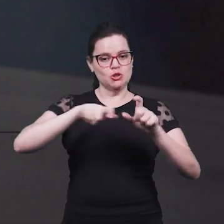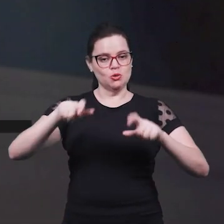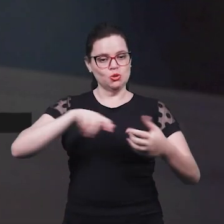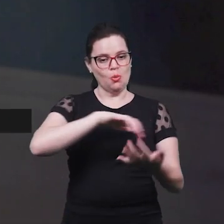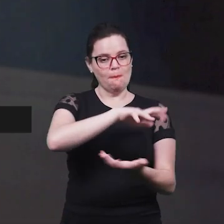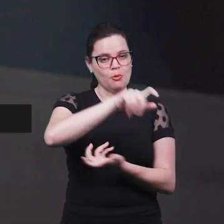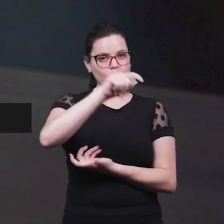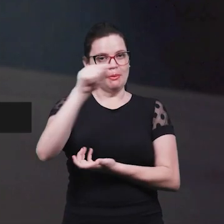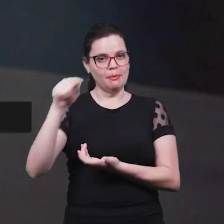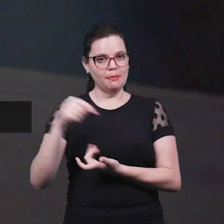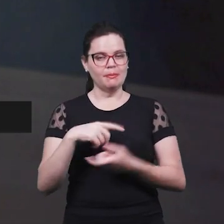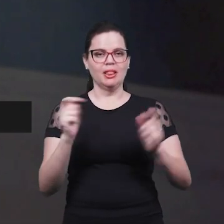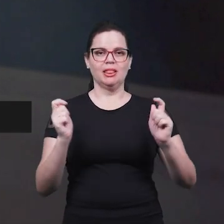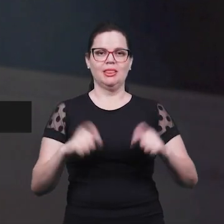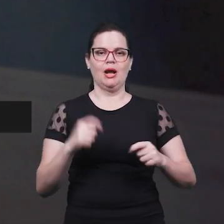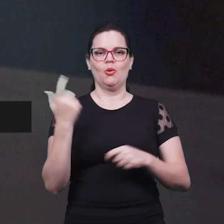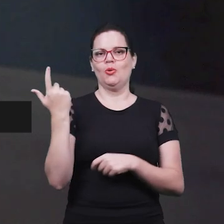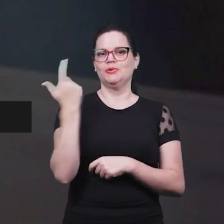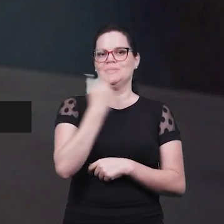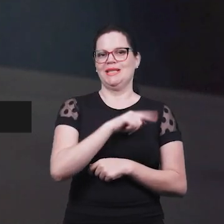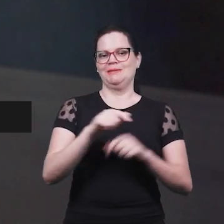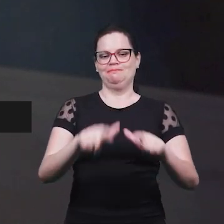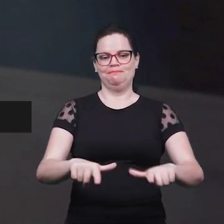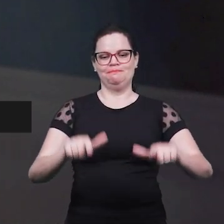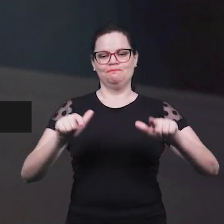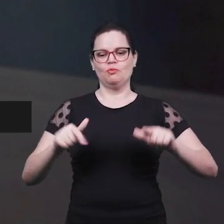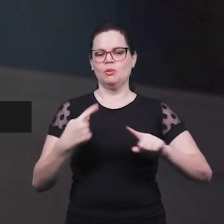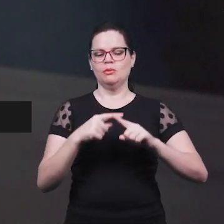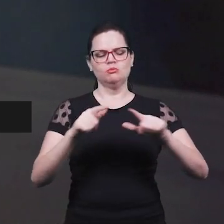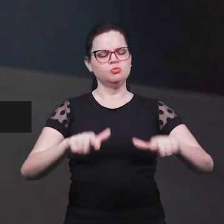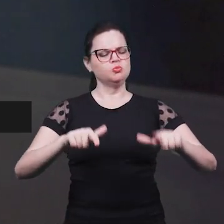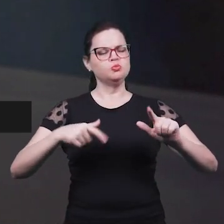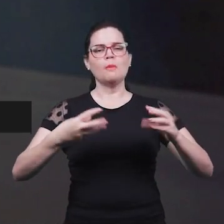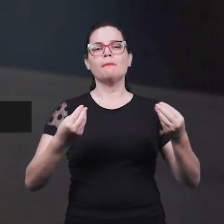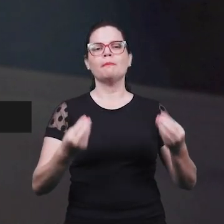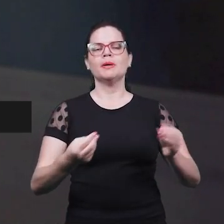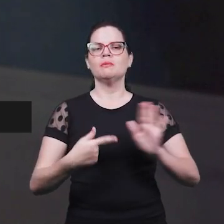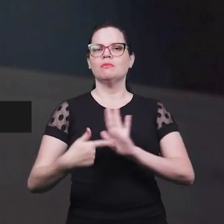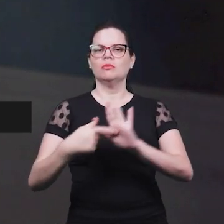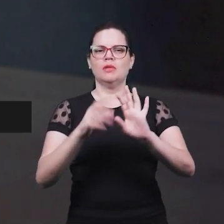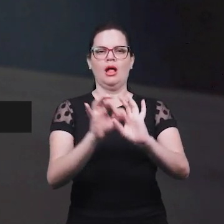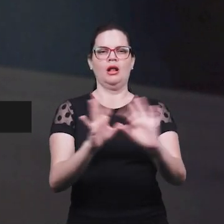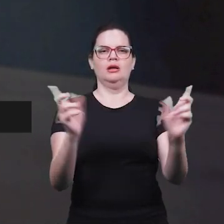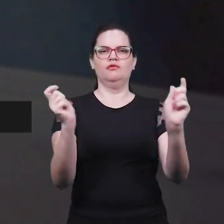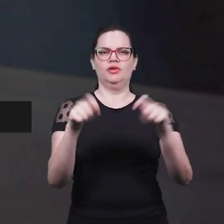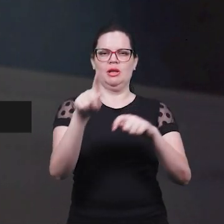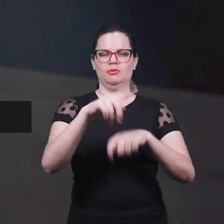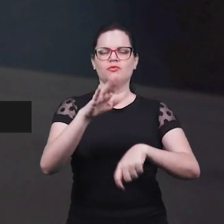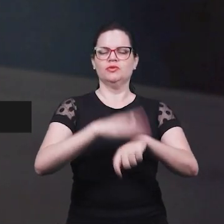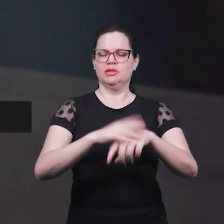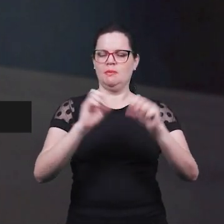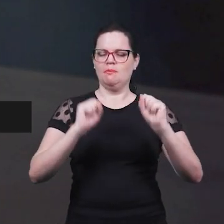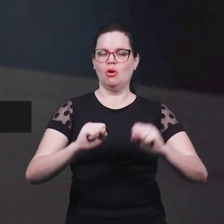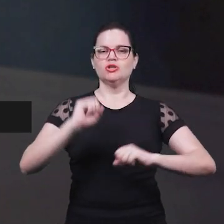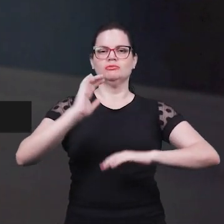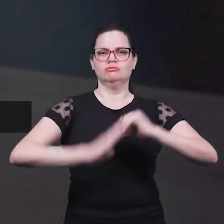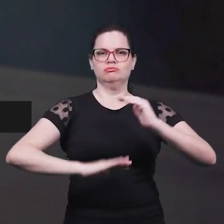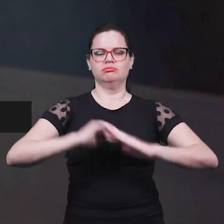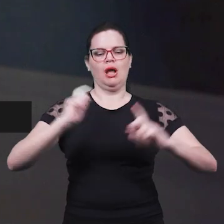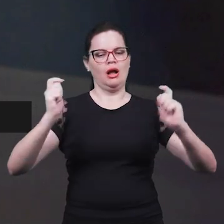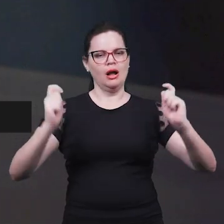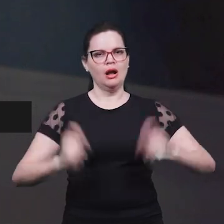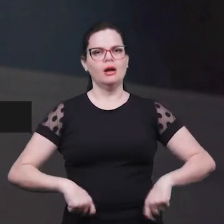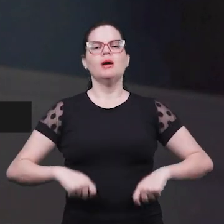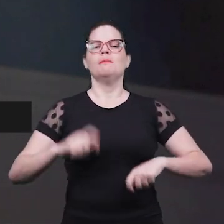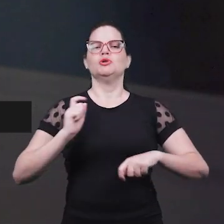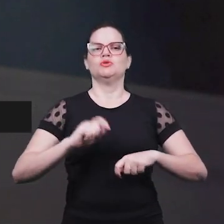E ele autoriza, através dessa certificação, o profissional planejar o